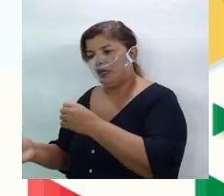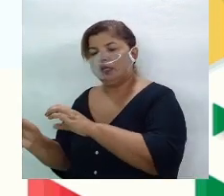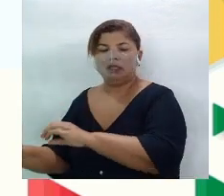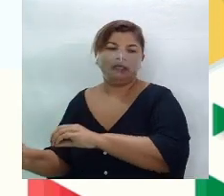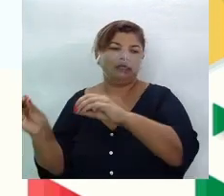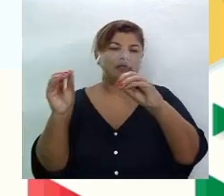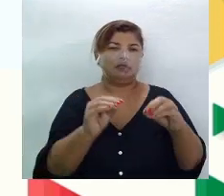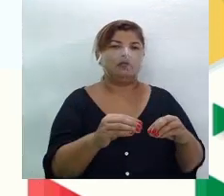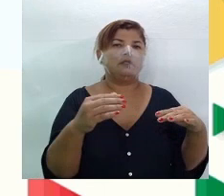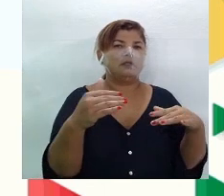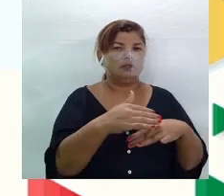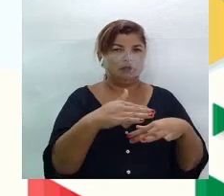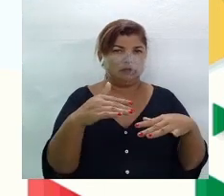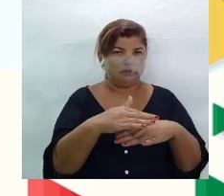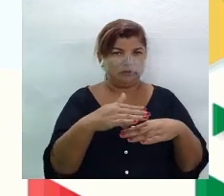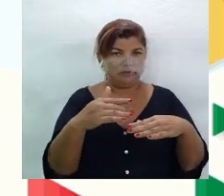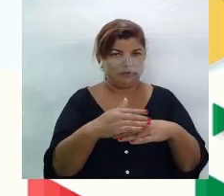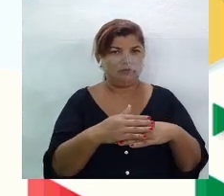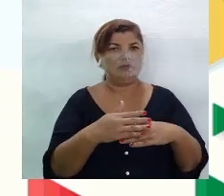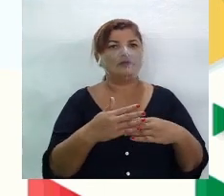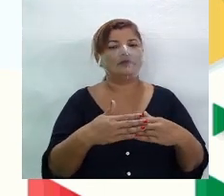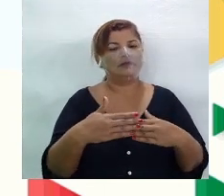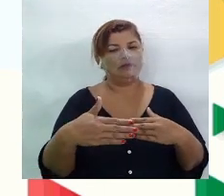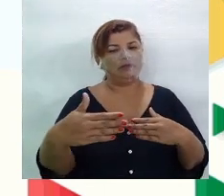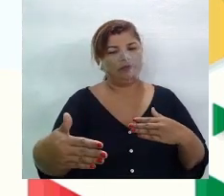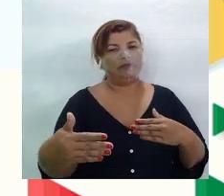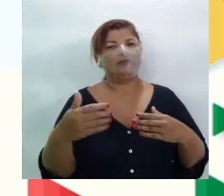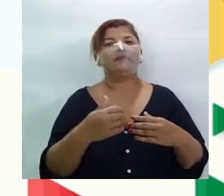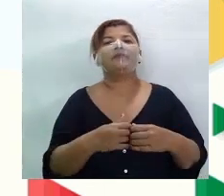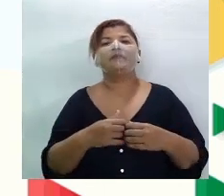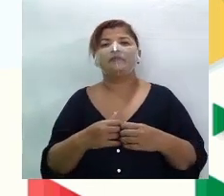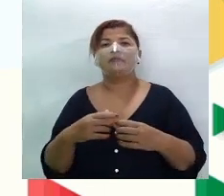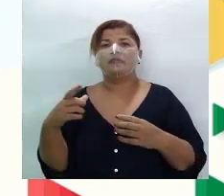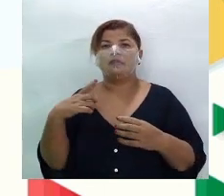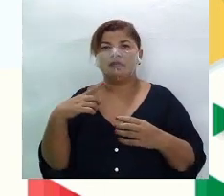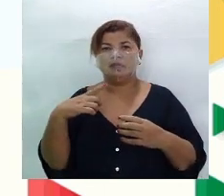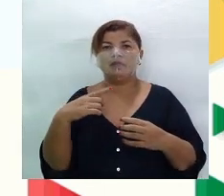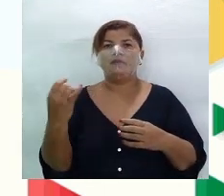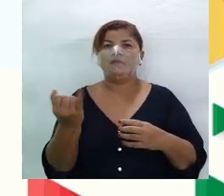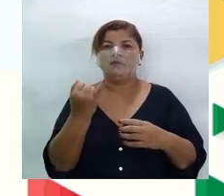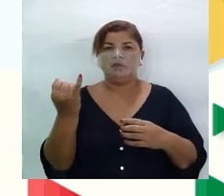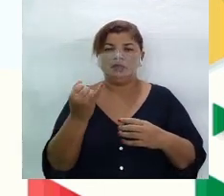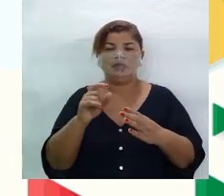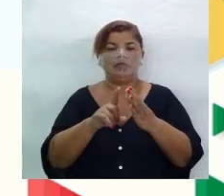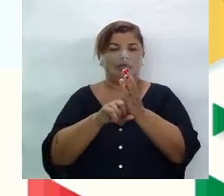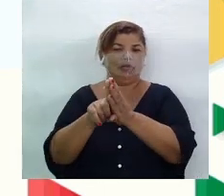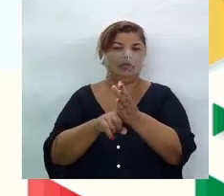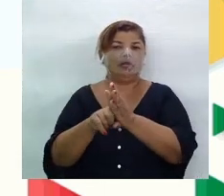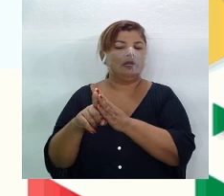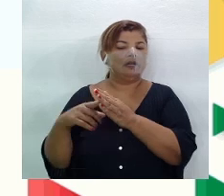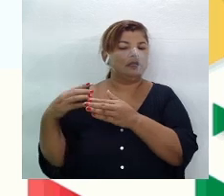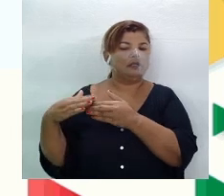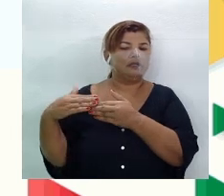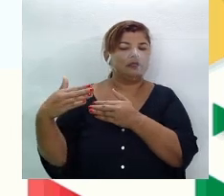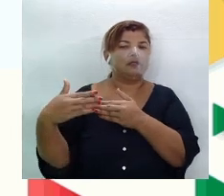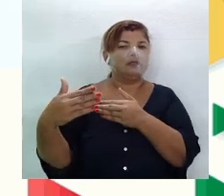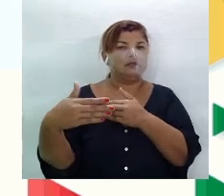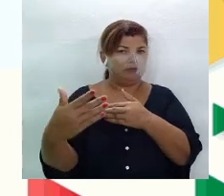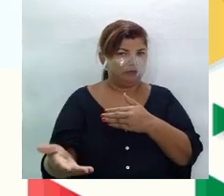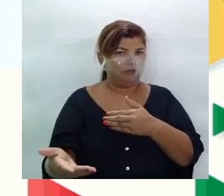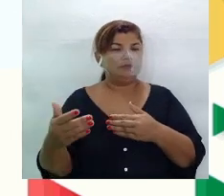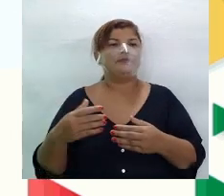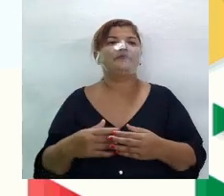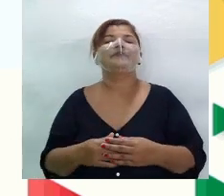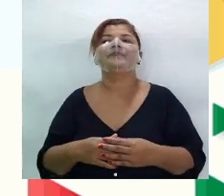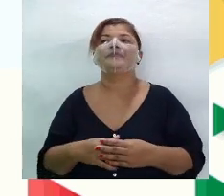dá um pouco mais tardiamente. Exatamente. Então é importante destacar essa análise sociológica que Gilberto faz também da história do nosso país.